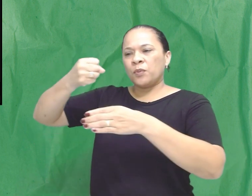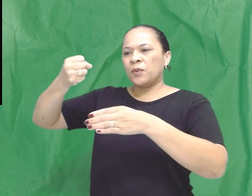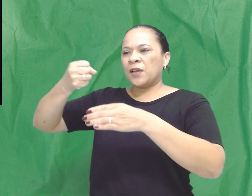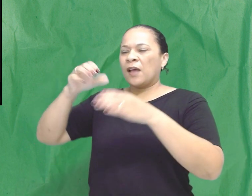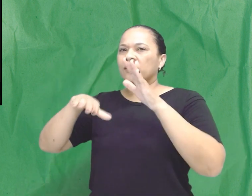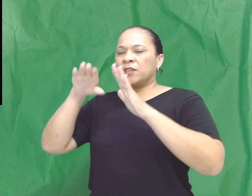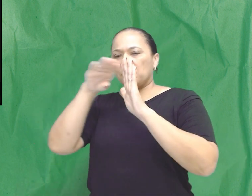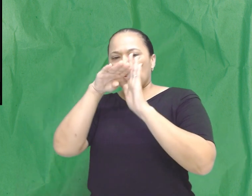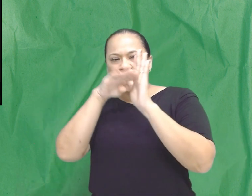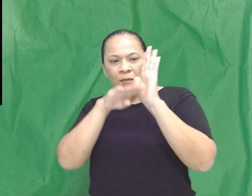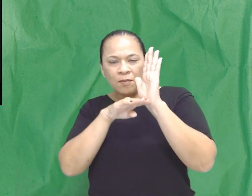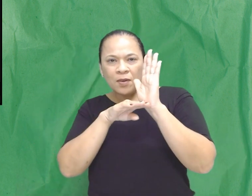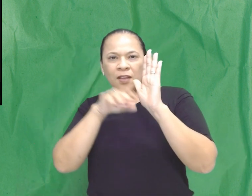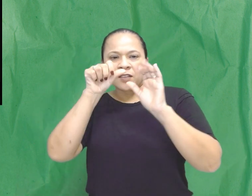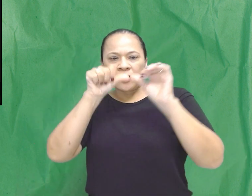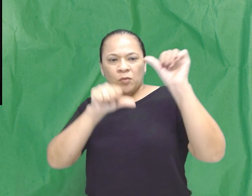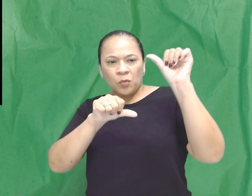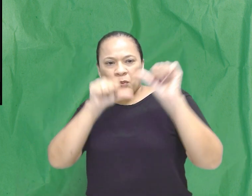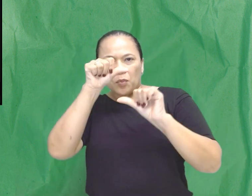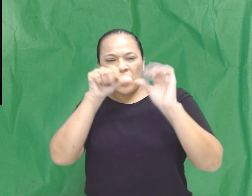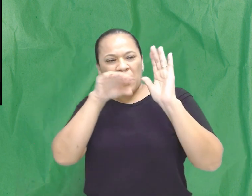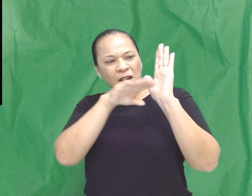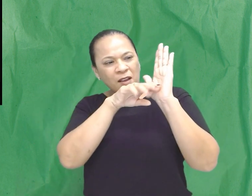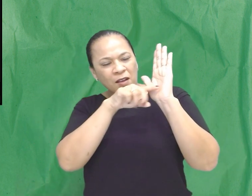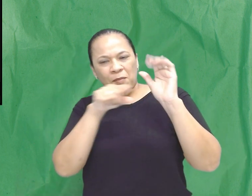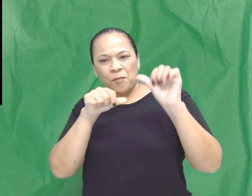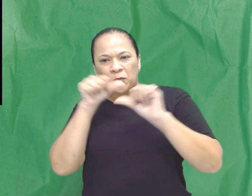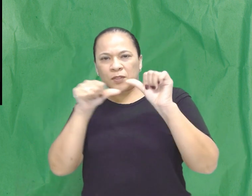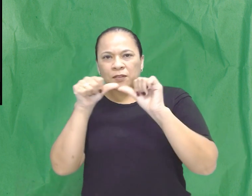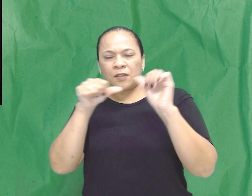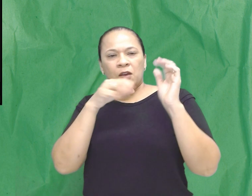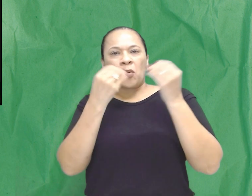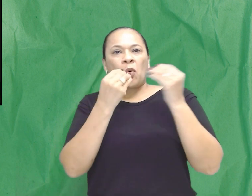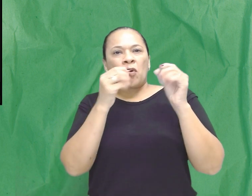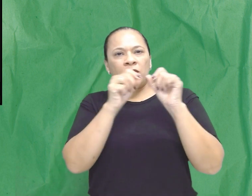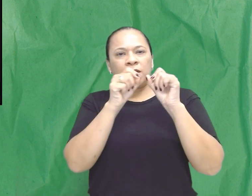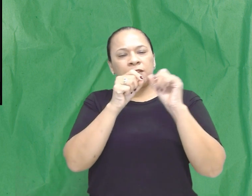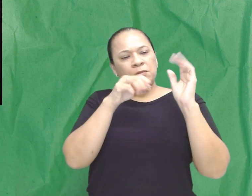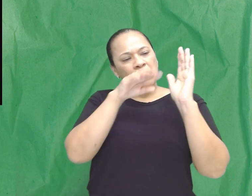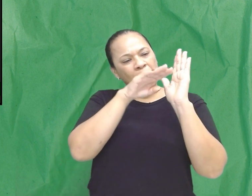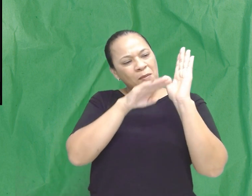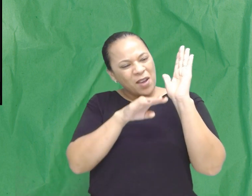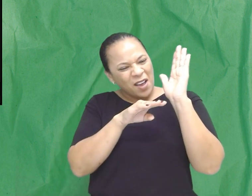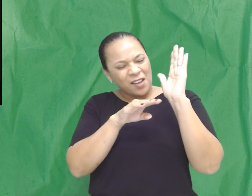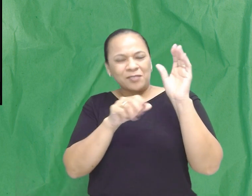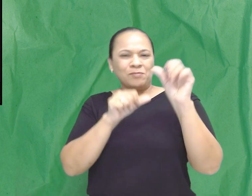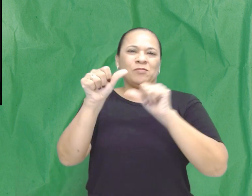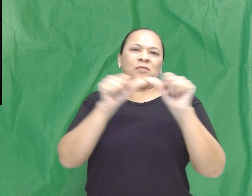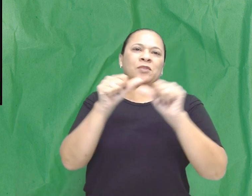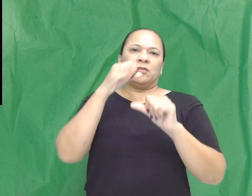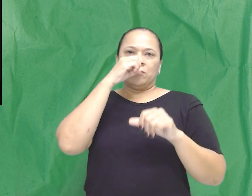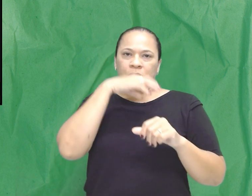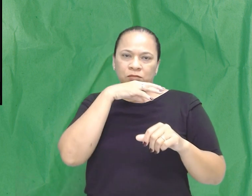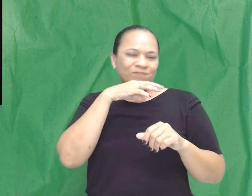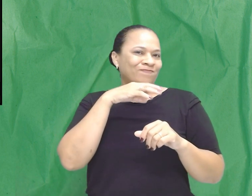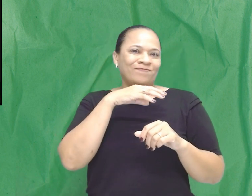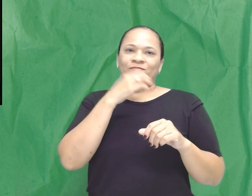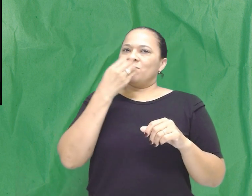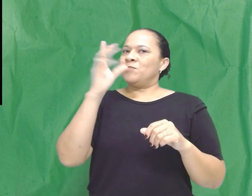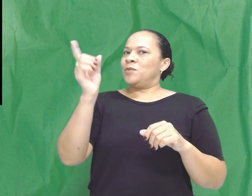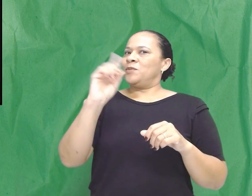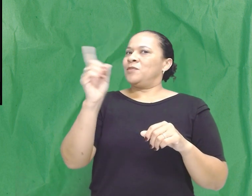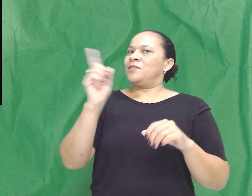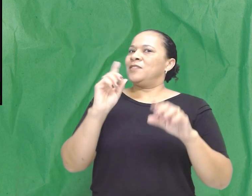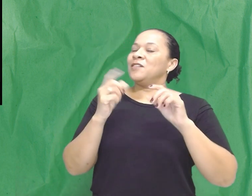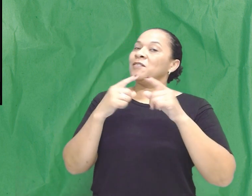altera a ordem, pode alterar o resultado. Em geral, os biscoitos decorados, eles são feitos utilizando-se uma batedeira. Porém,